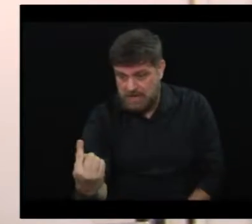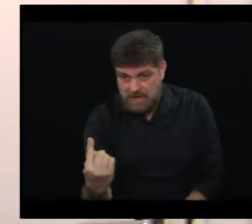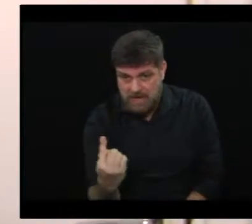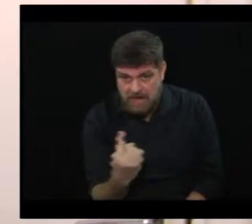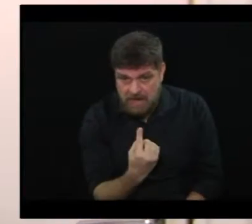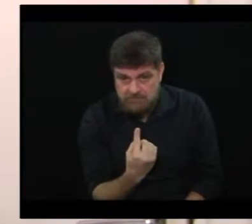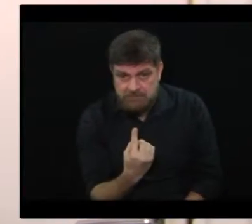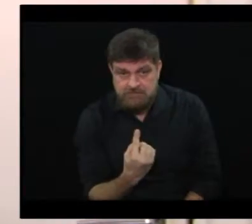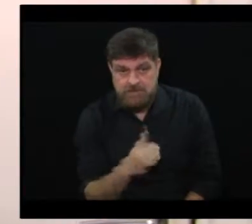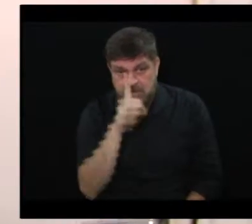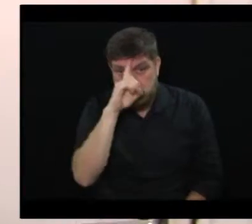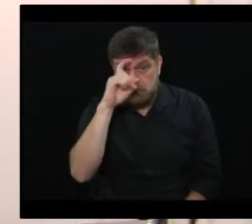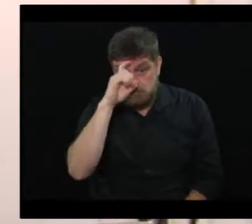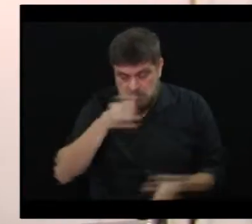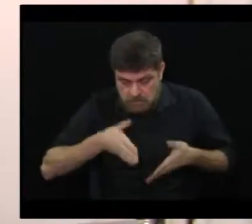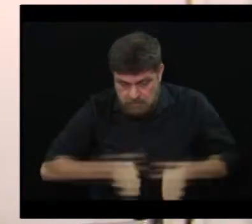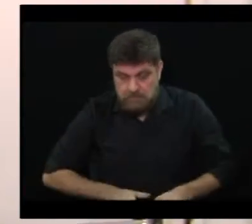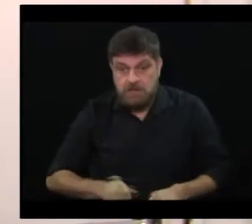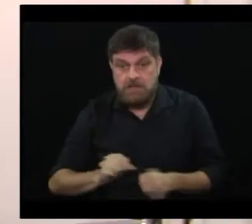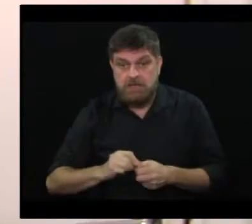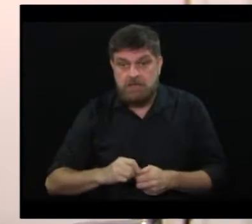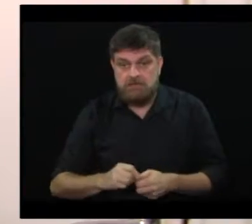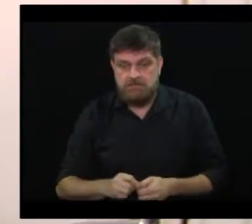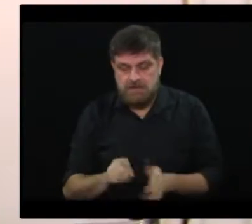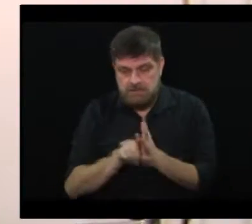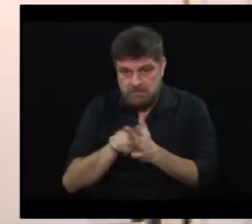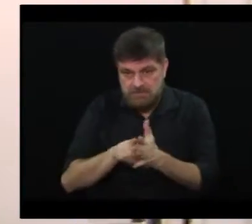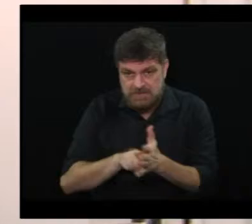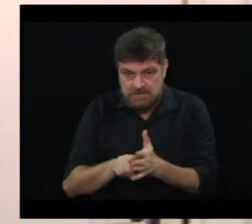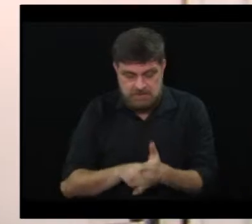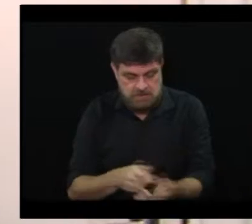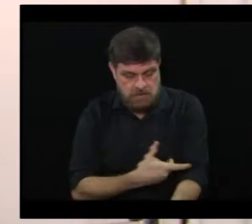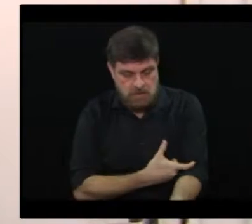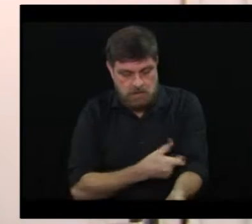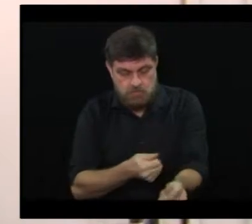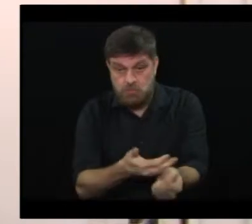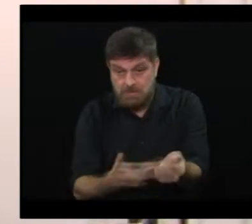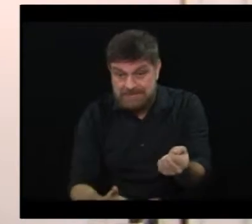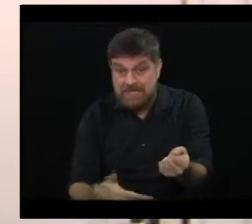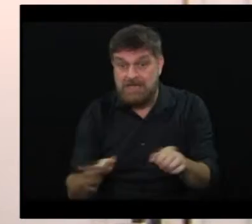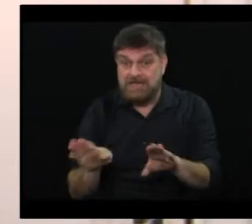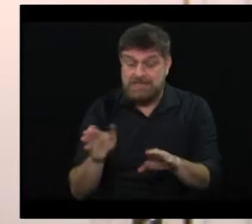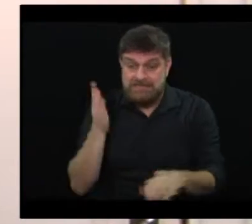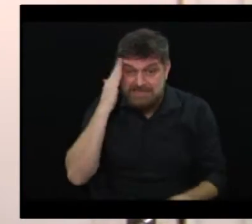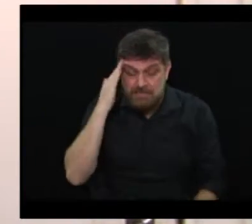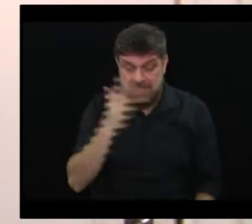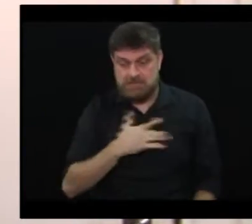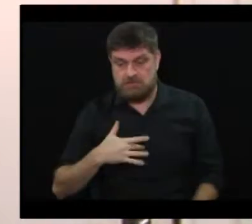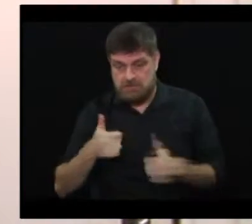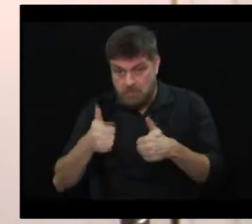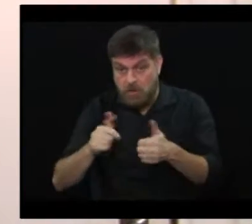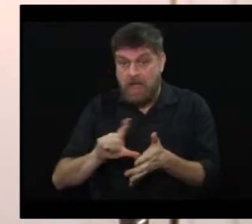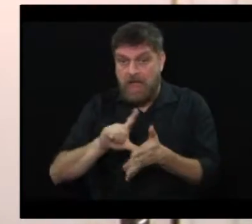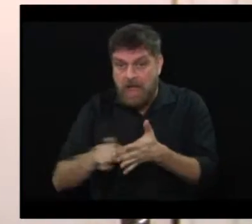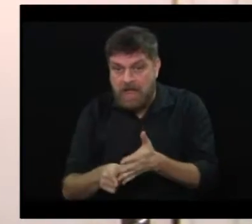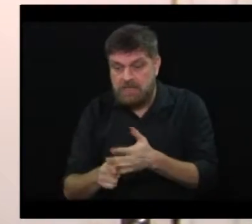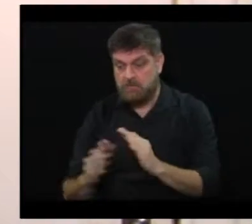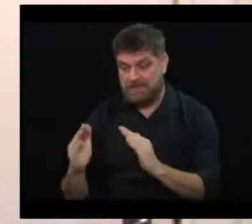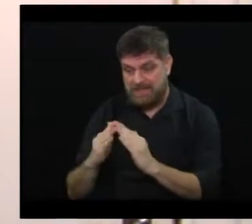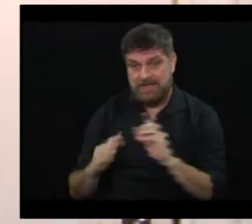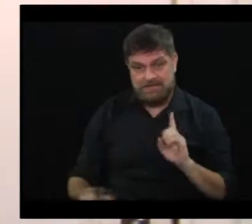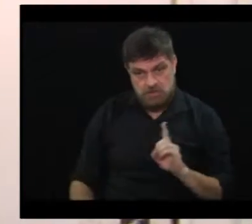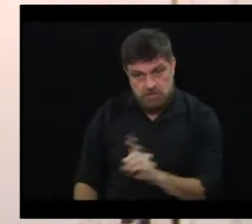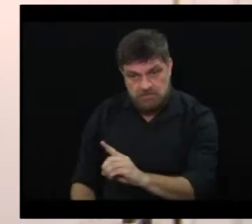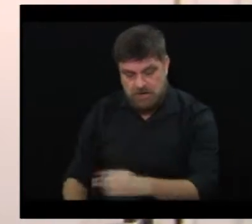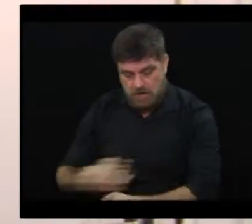até a maternidade, para fazer a coleta dos exames de sorologia. Depois, nós que passamos a retirar esse leite na casa da